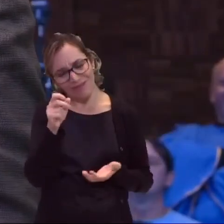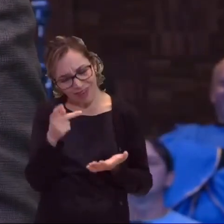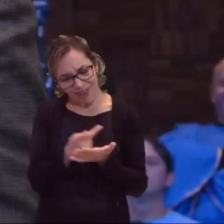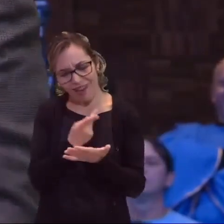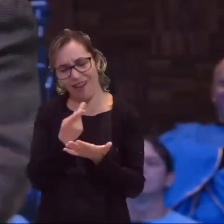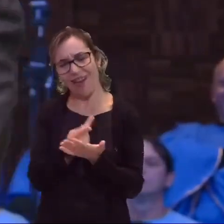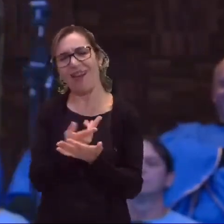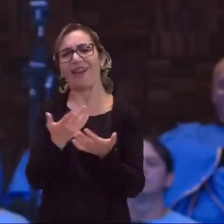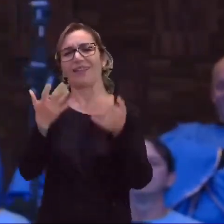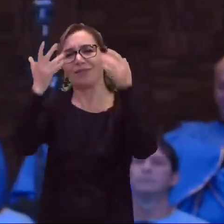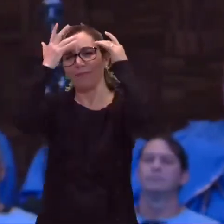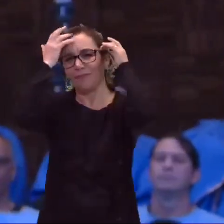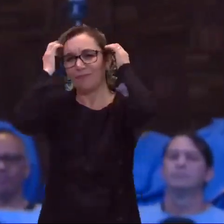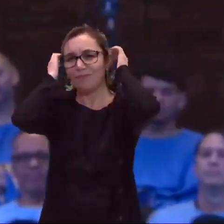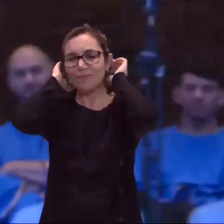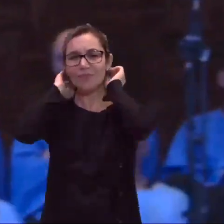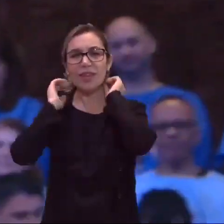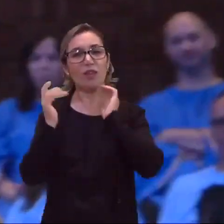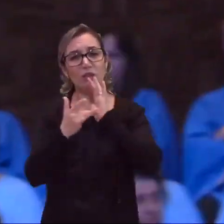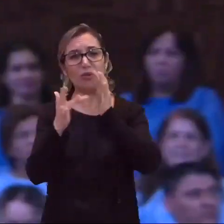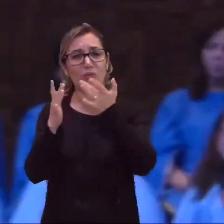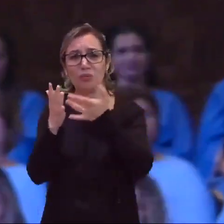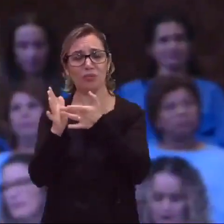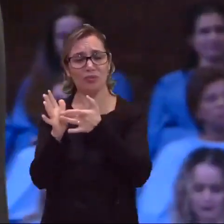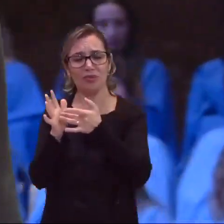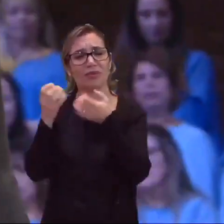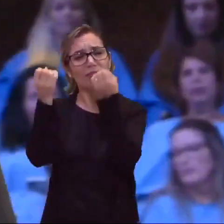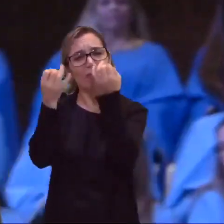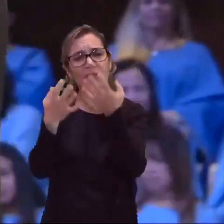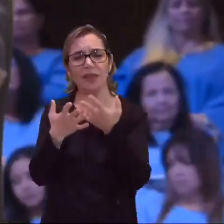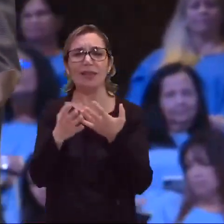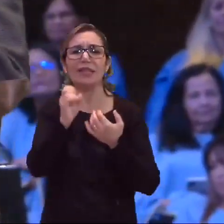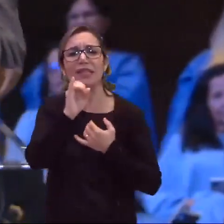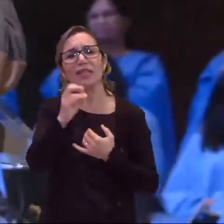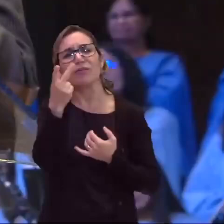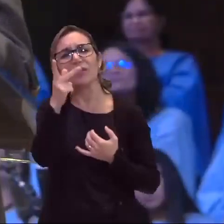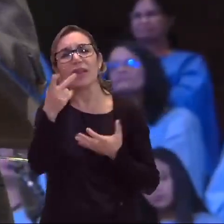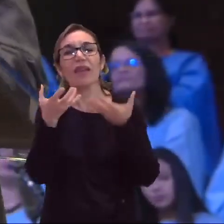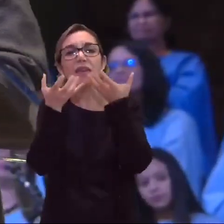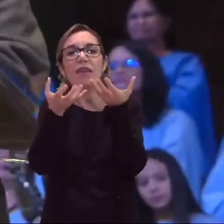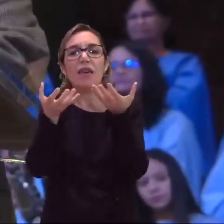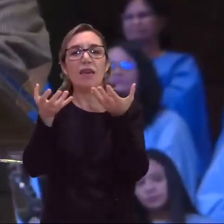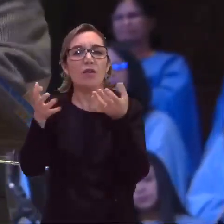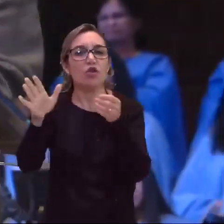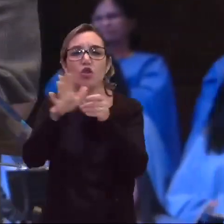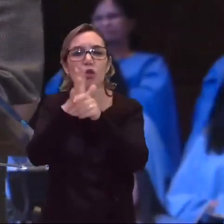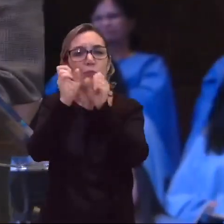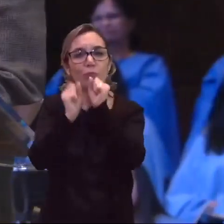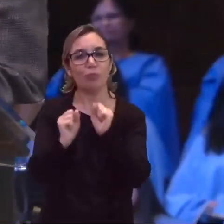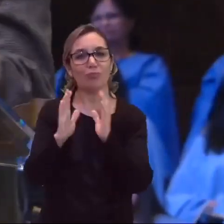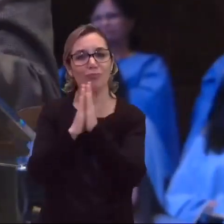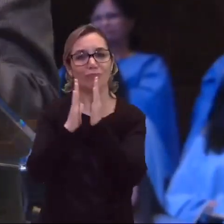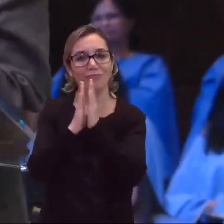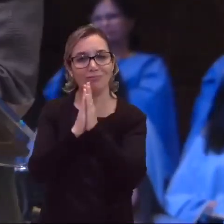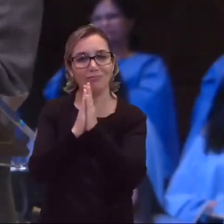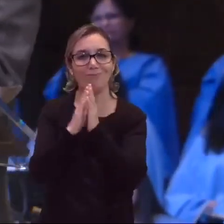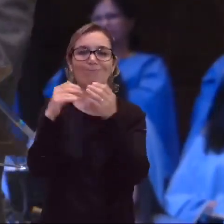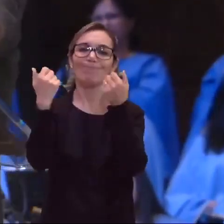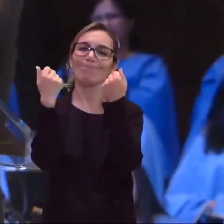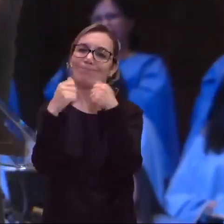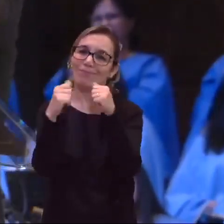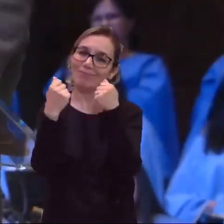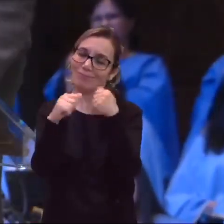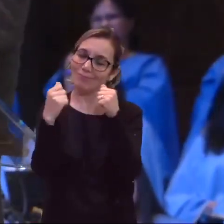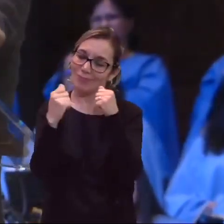coisa é disse que Jesus está falando se você quer viver uma oração poderosa na tua vida então